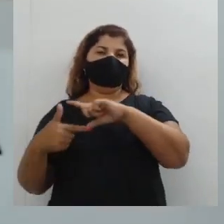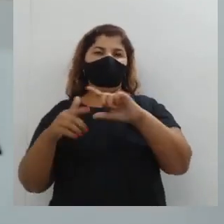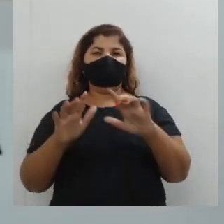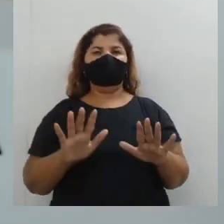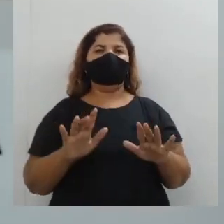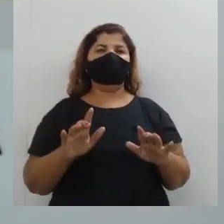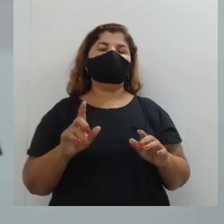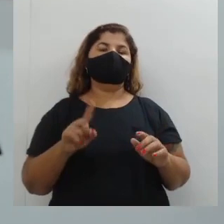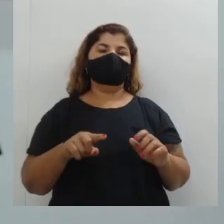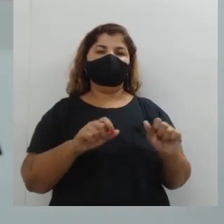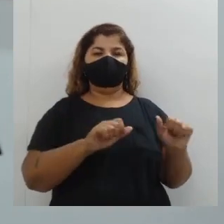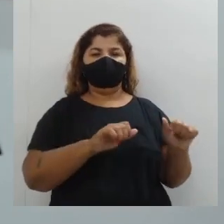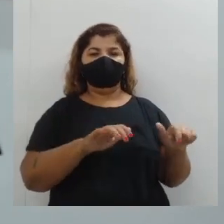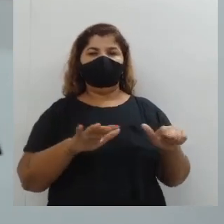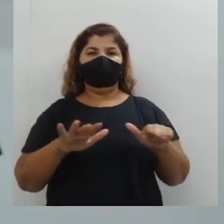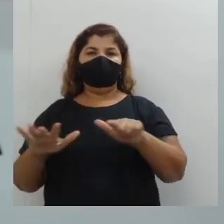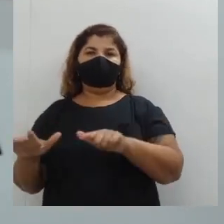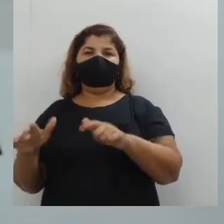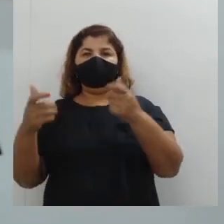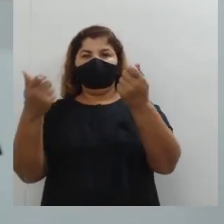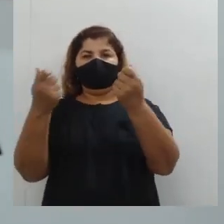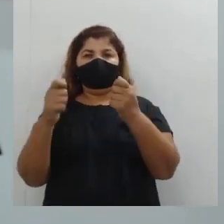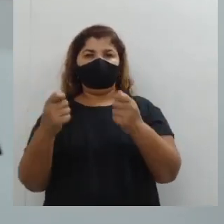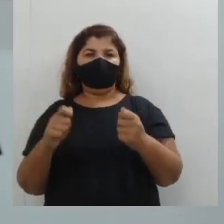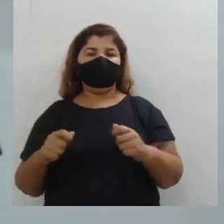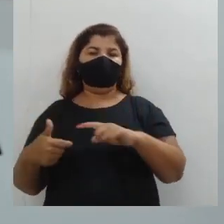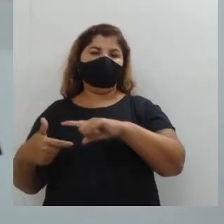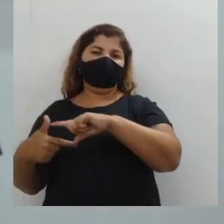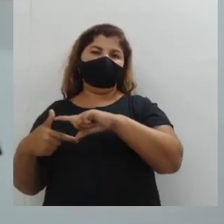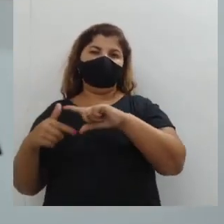a Semana de Arte Moderna de fevereiro de